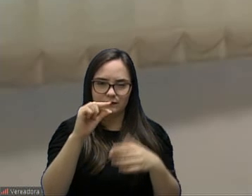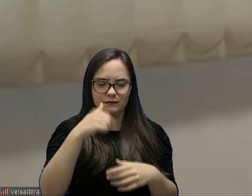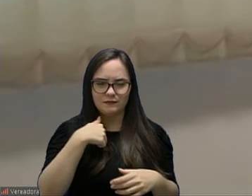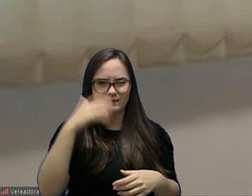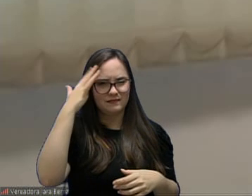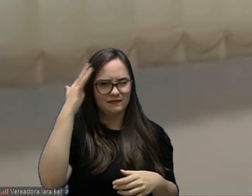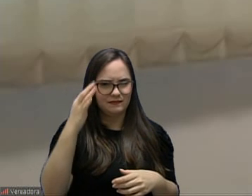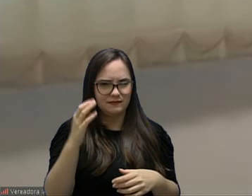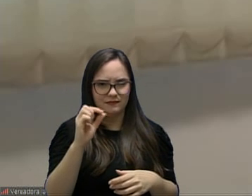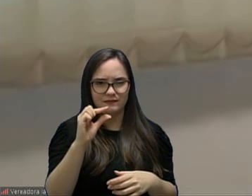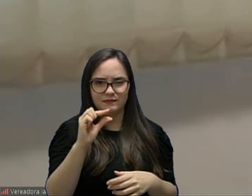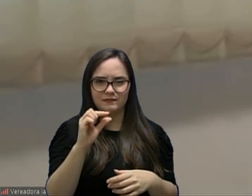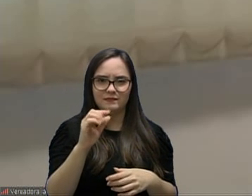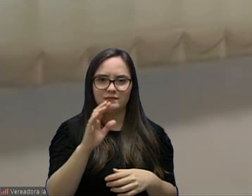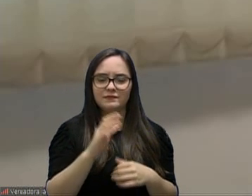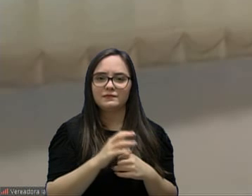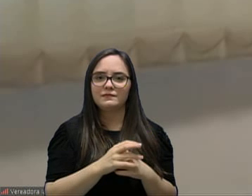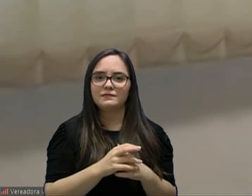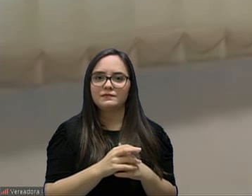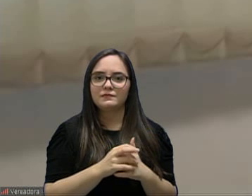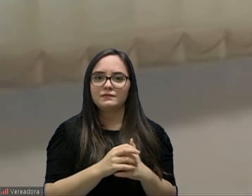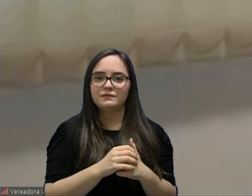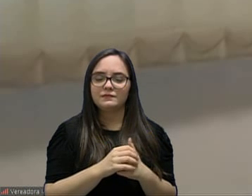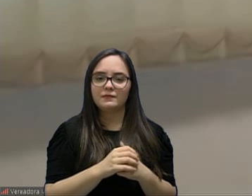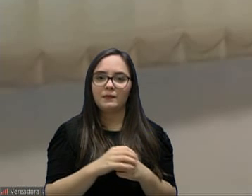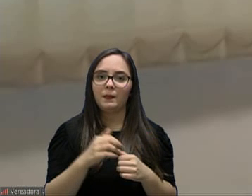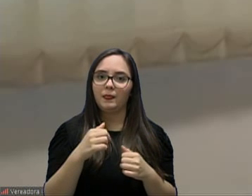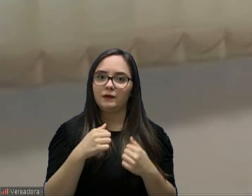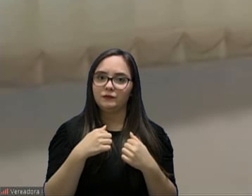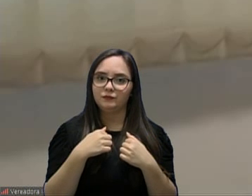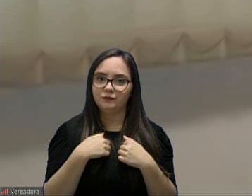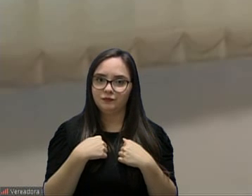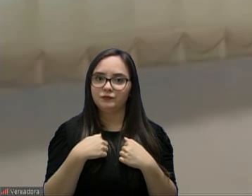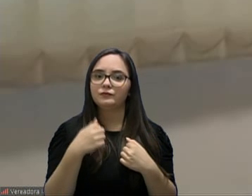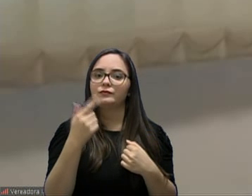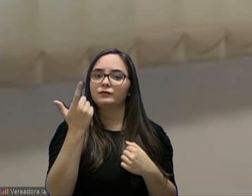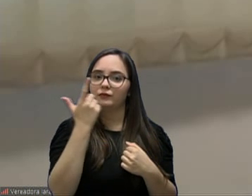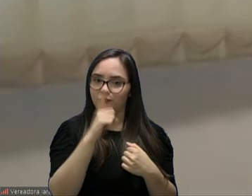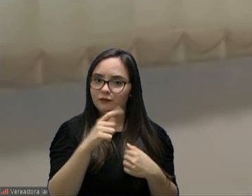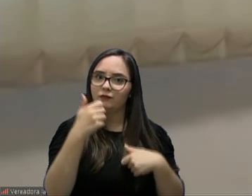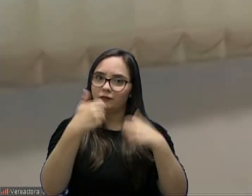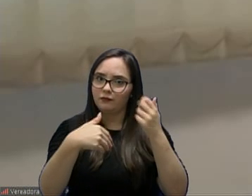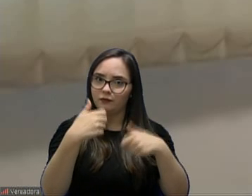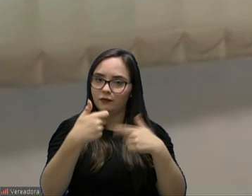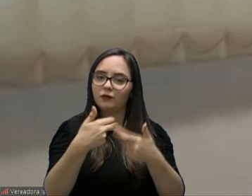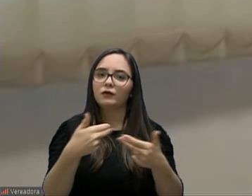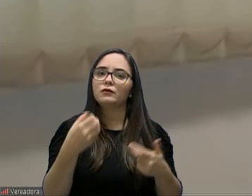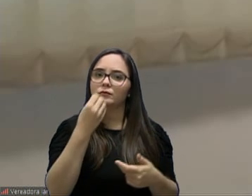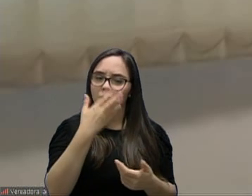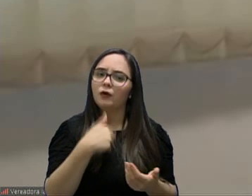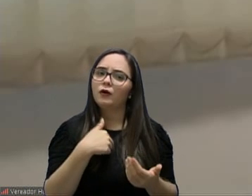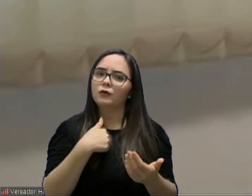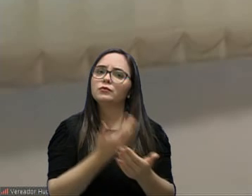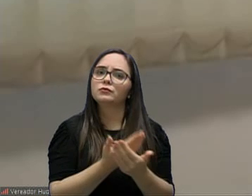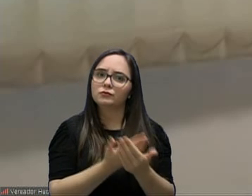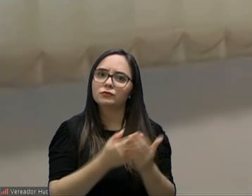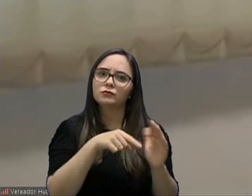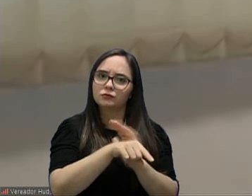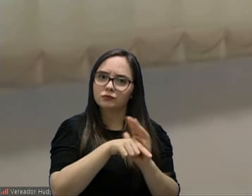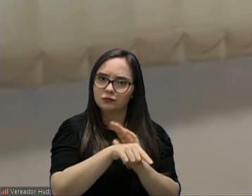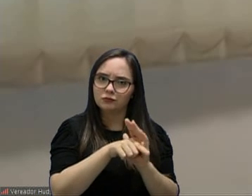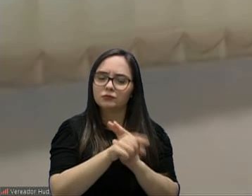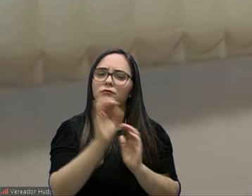Consigo falar alguma coisa que tenha pertinência? Eu consigo falar alguma coisa que tem pertinência? Eu estudei isso aqui. A senhora é